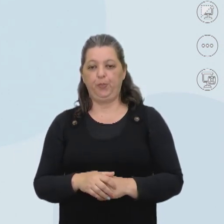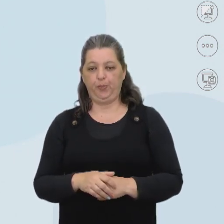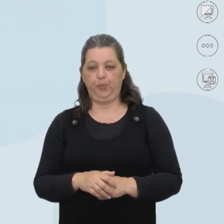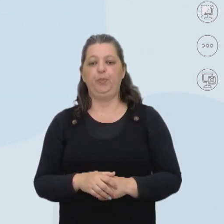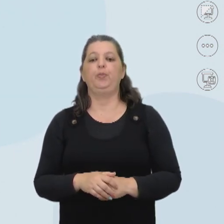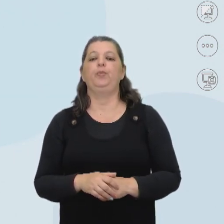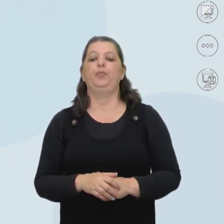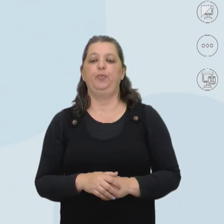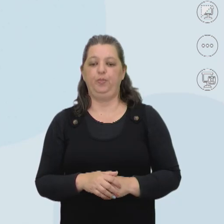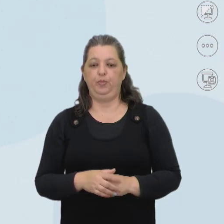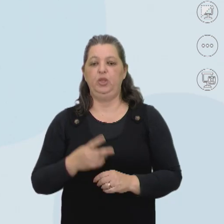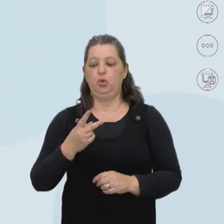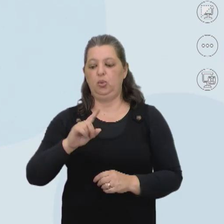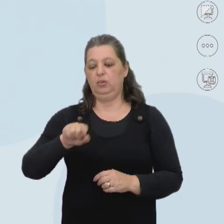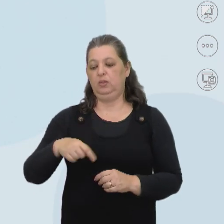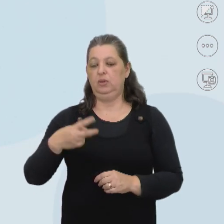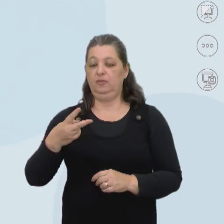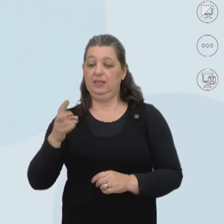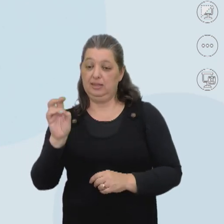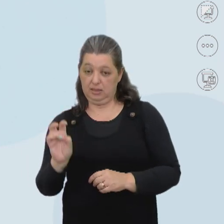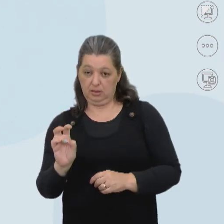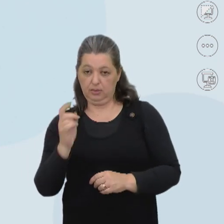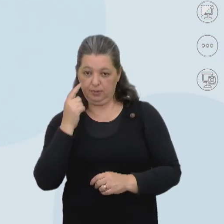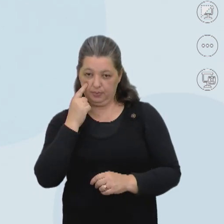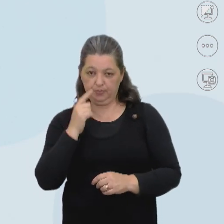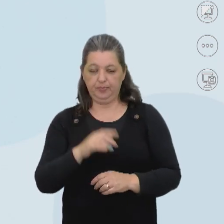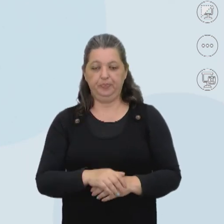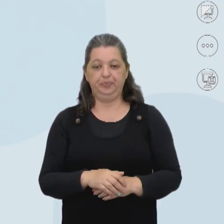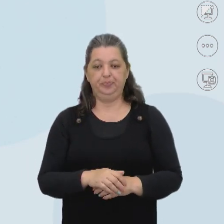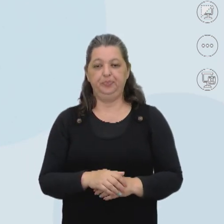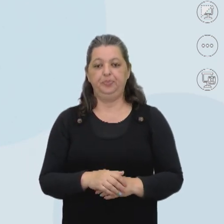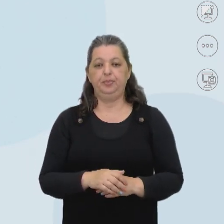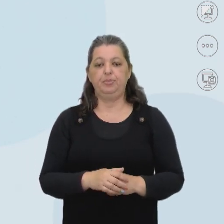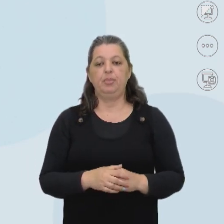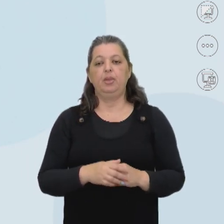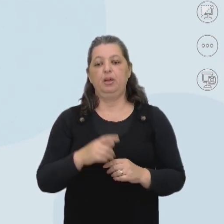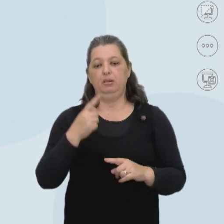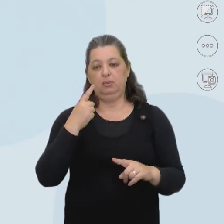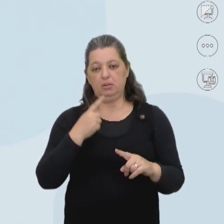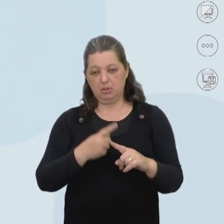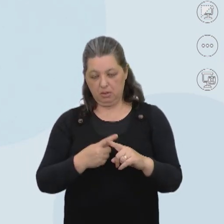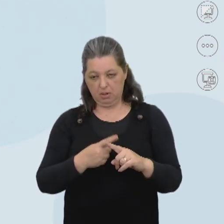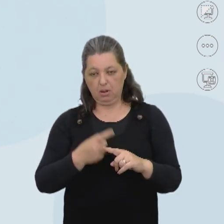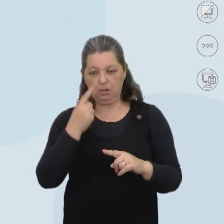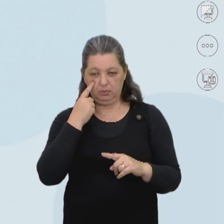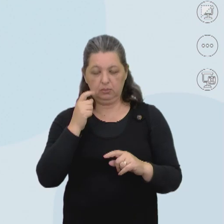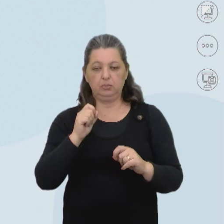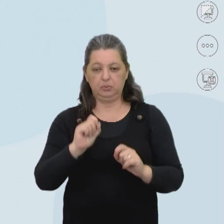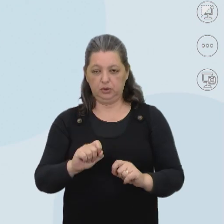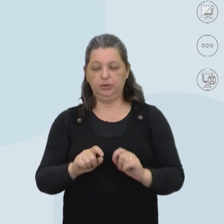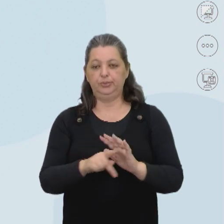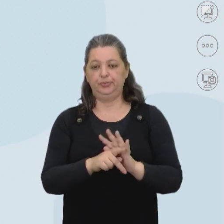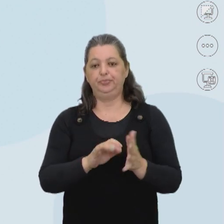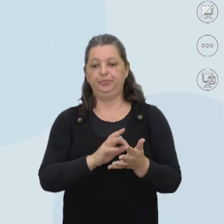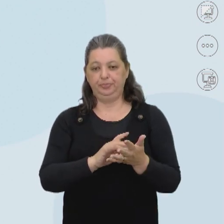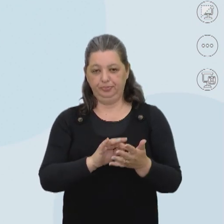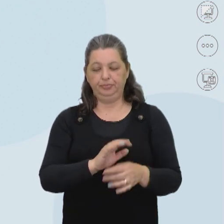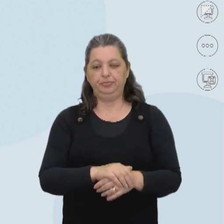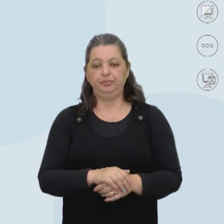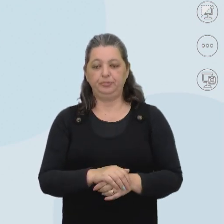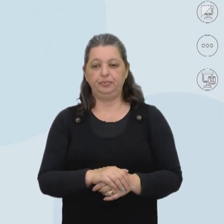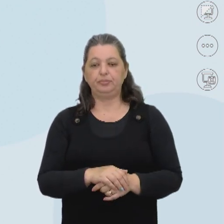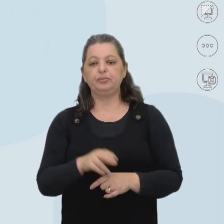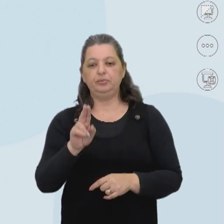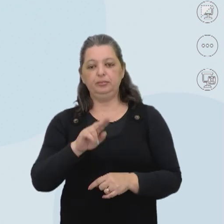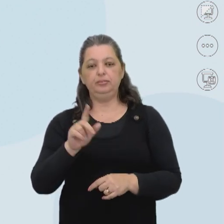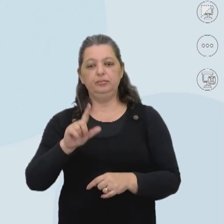dá 2,25. E fazendo 3,14 vezes 2,25, você pode fazer lá na raça, mas